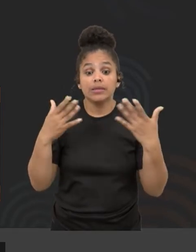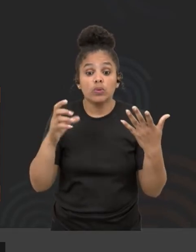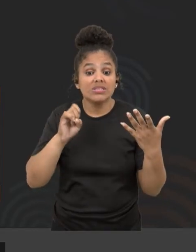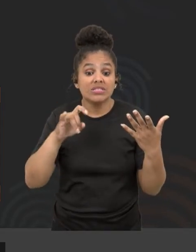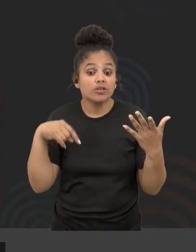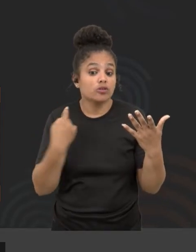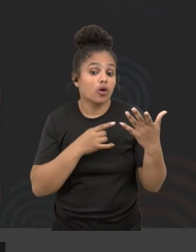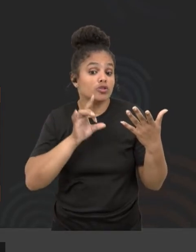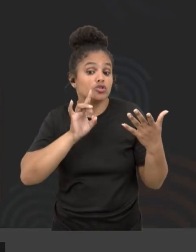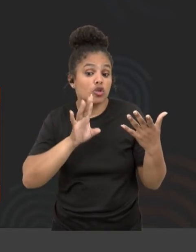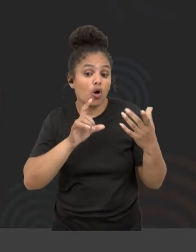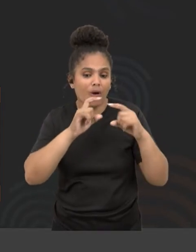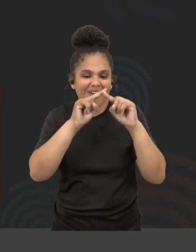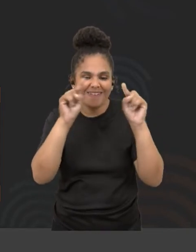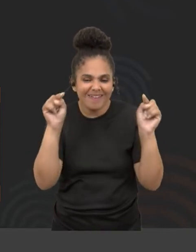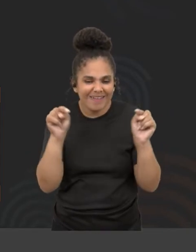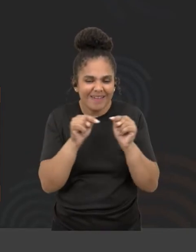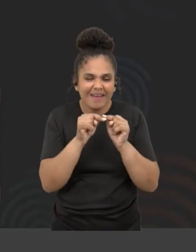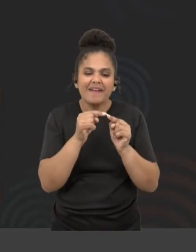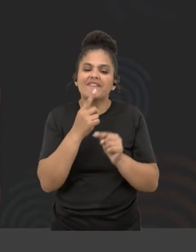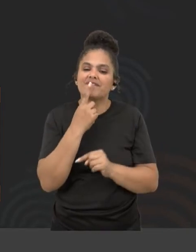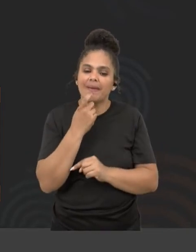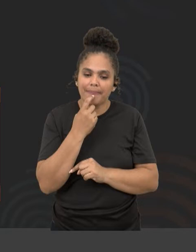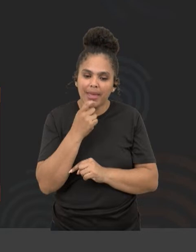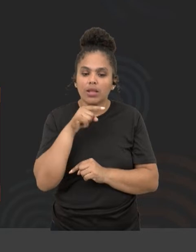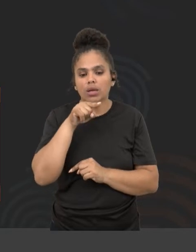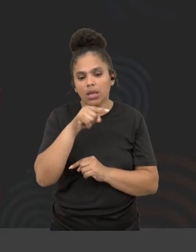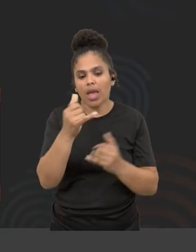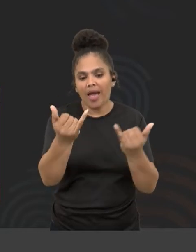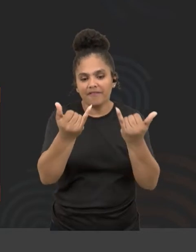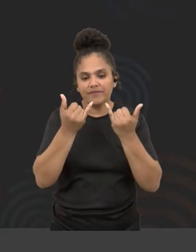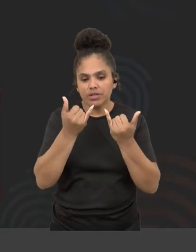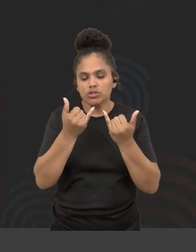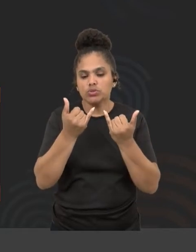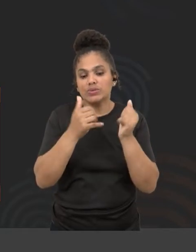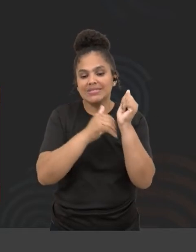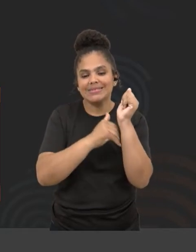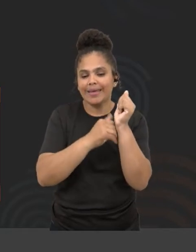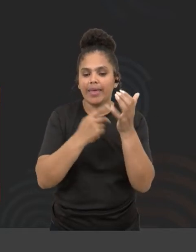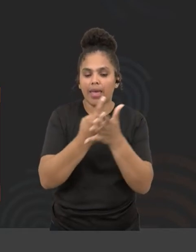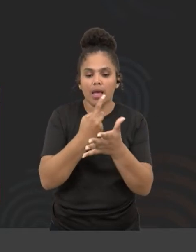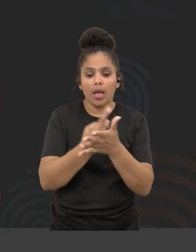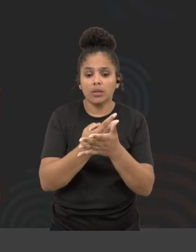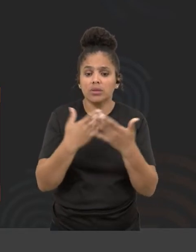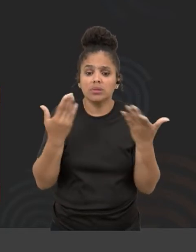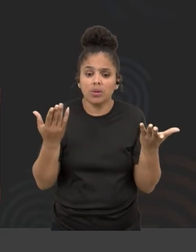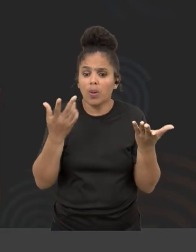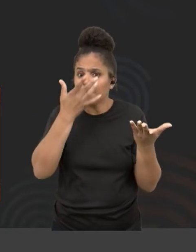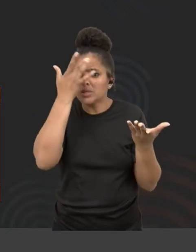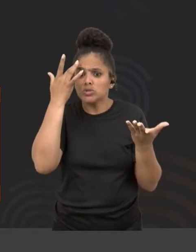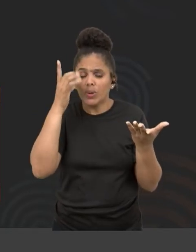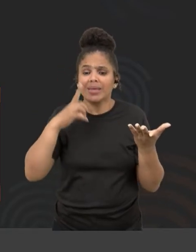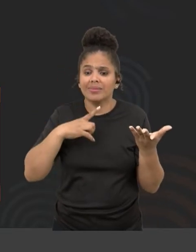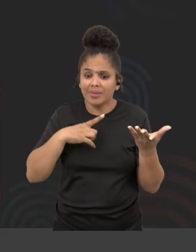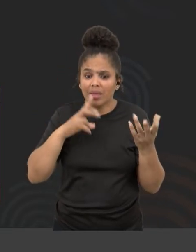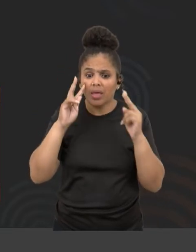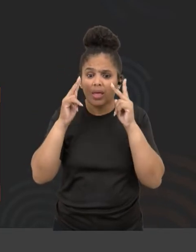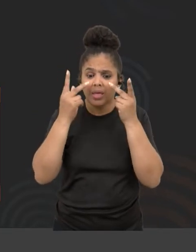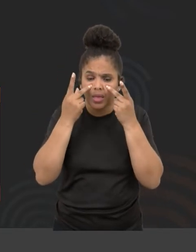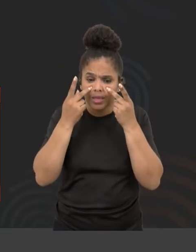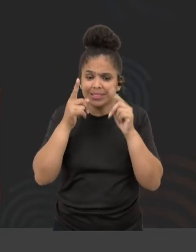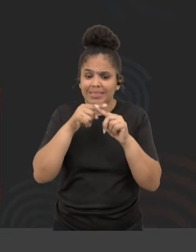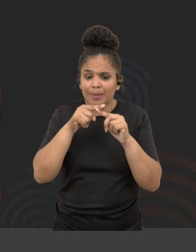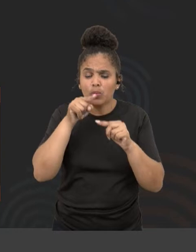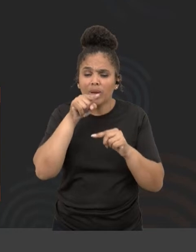usando apenas a cor vermelha para dizer que a senha está incorreta, a pessoa estaria vendo basicamente quase nenhuma diferença.